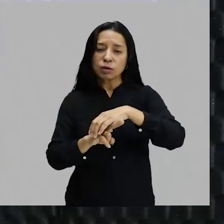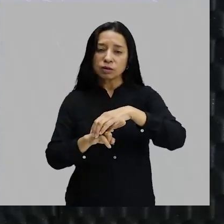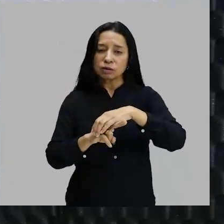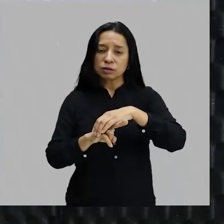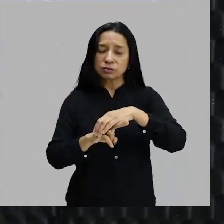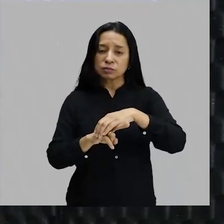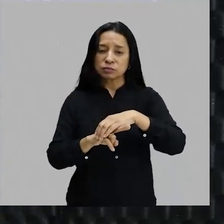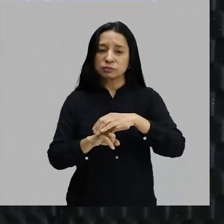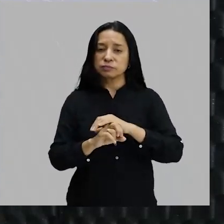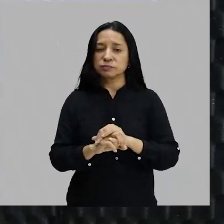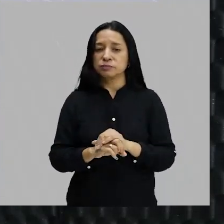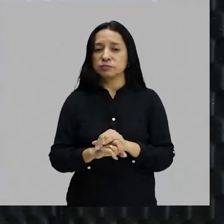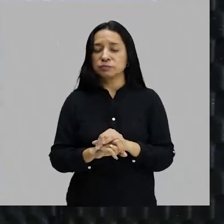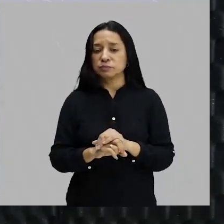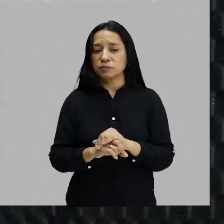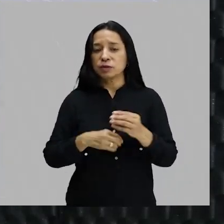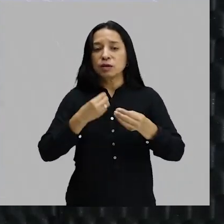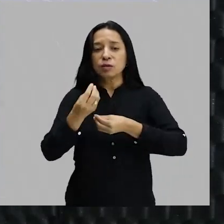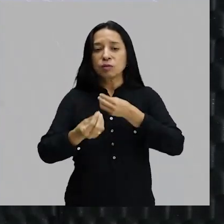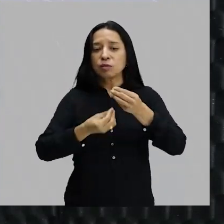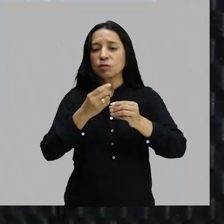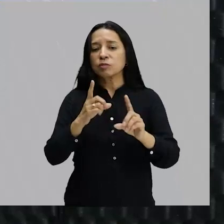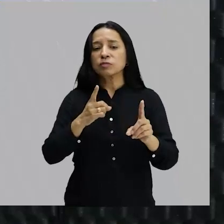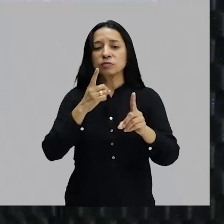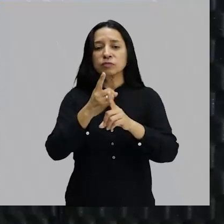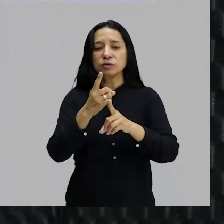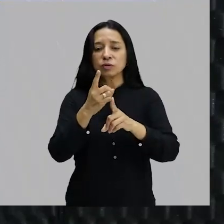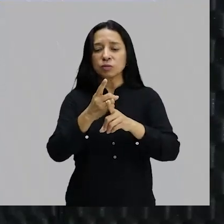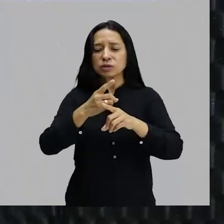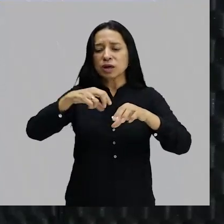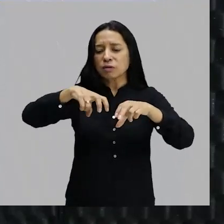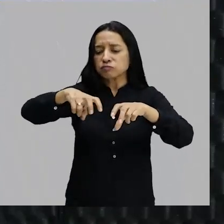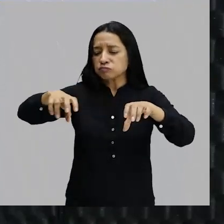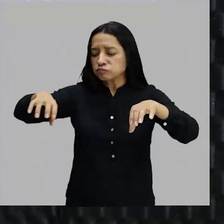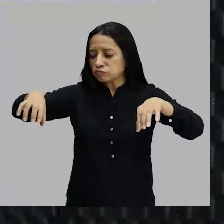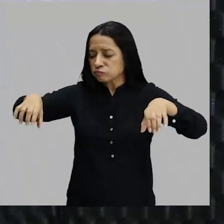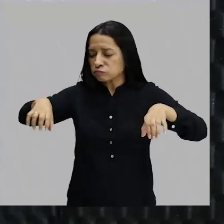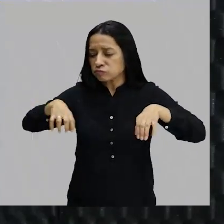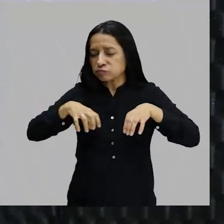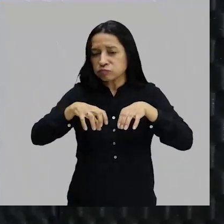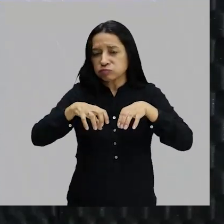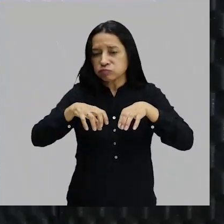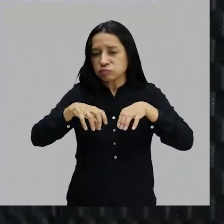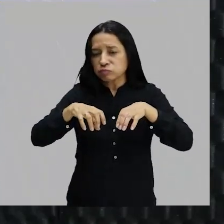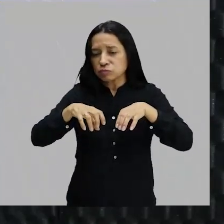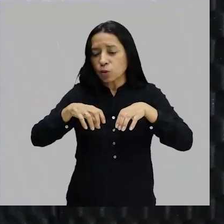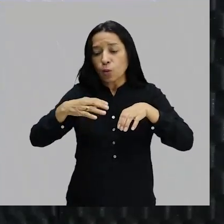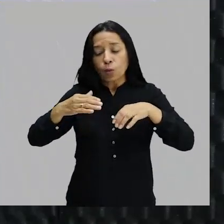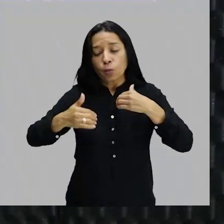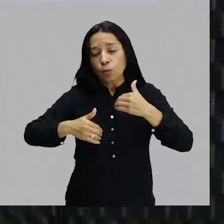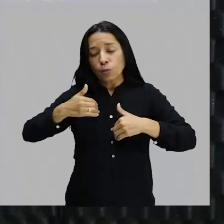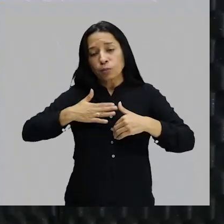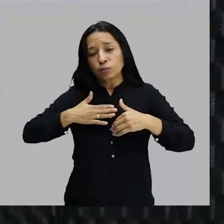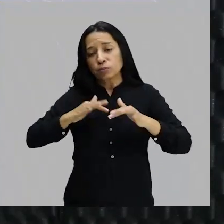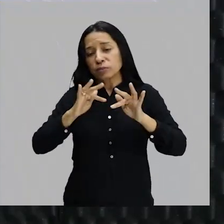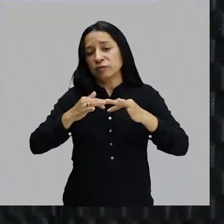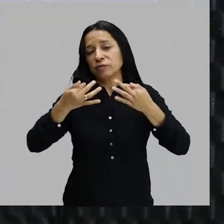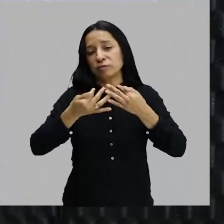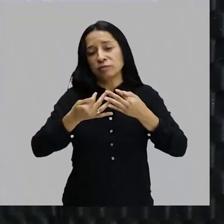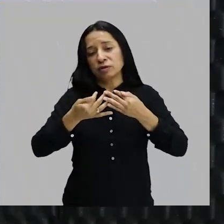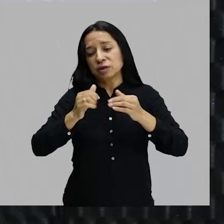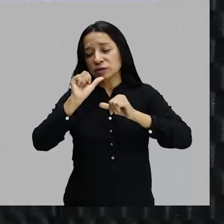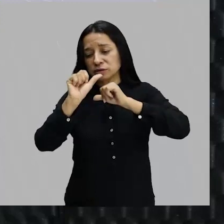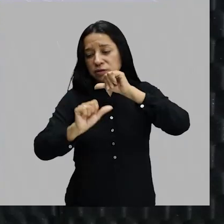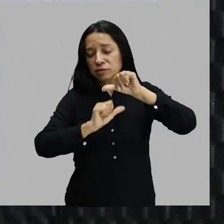assim dizer. Só tem um detalhe. Como é que eu vou achar num labirinto gigante desse o corpo do meu parente que se converteu ao cristianismo?